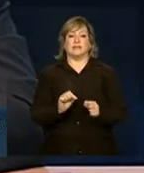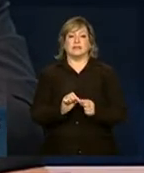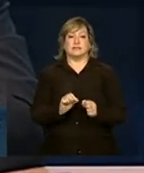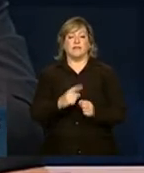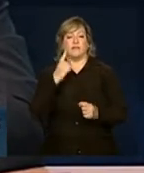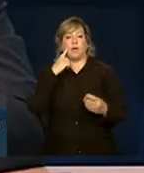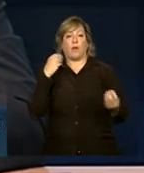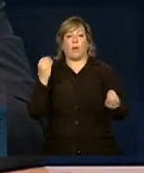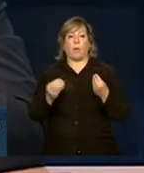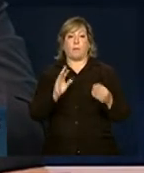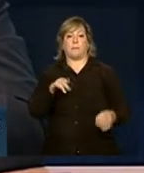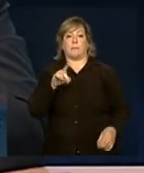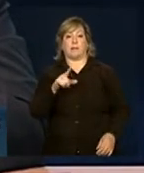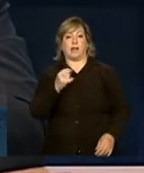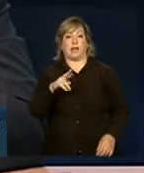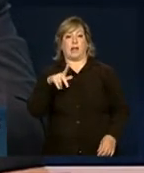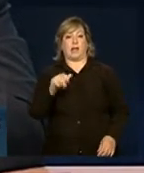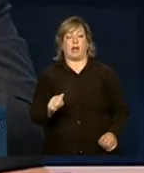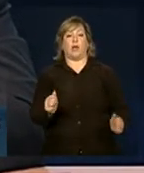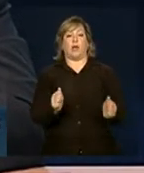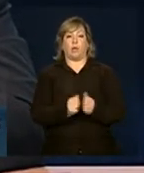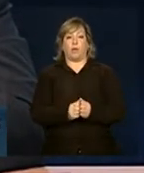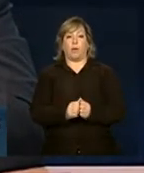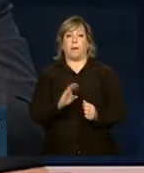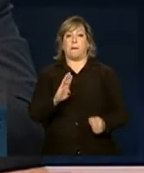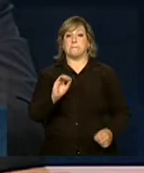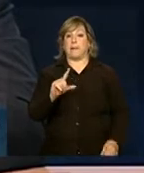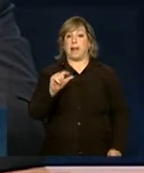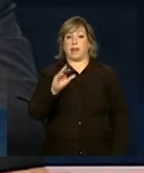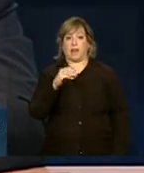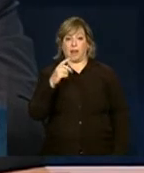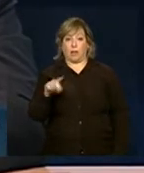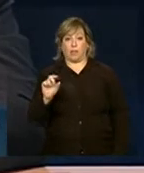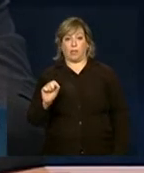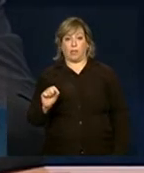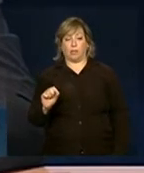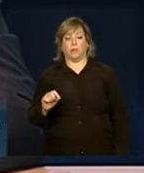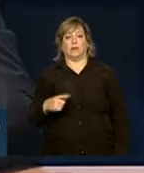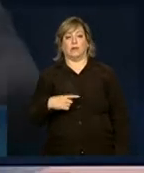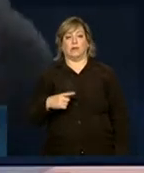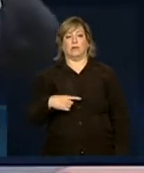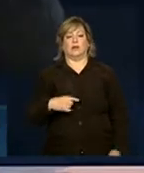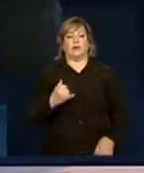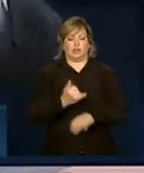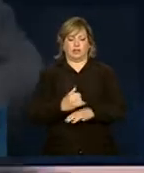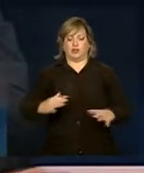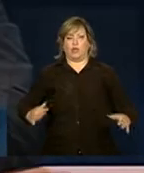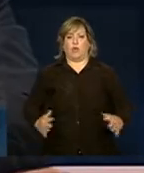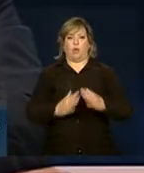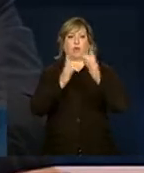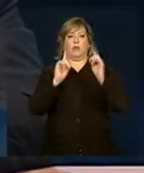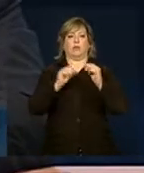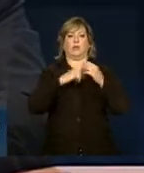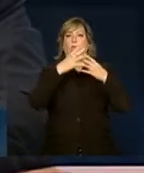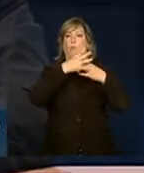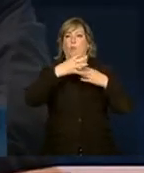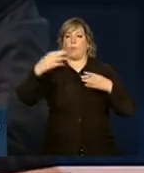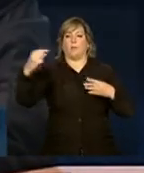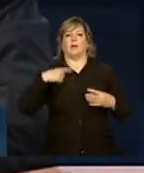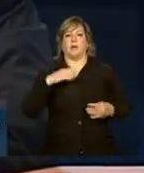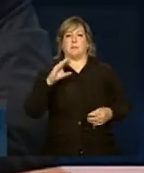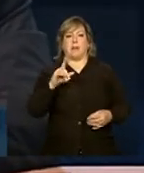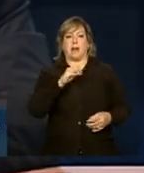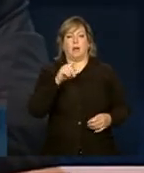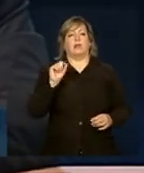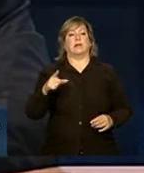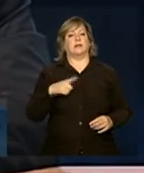provimento de banda larga com um balão substituindo a torre ver se tem uma torre tem um balão que